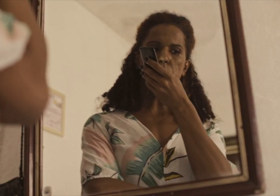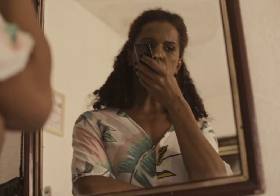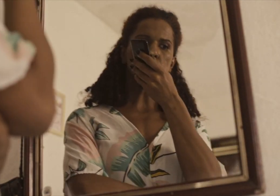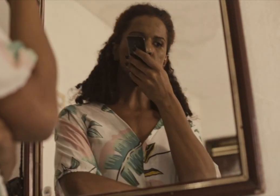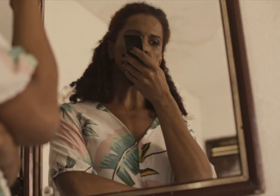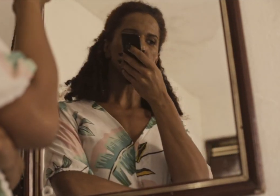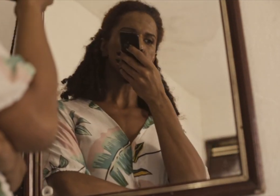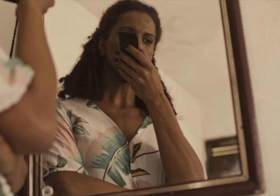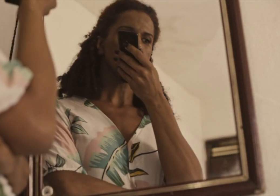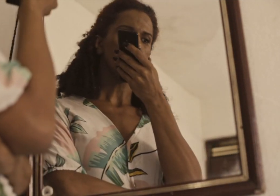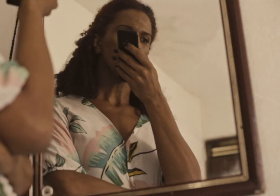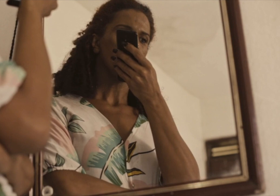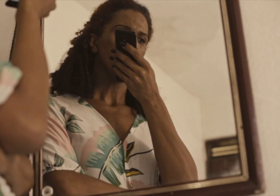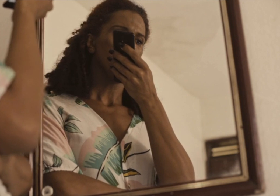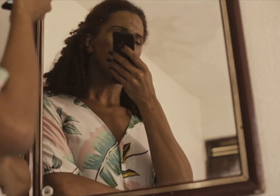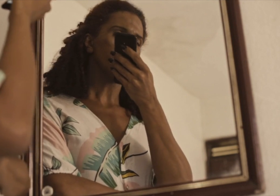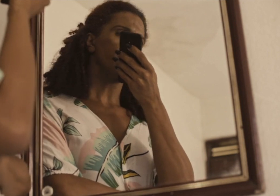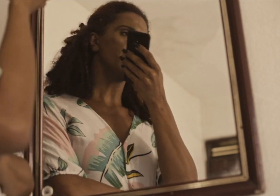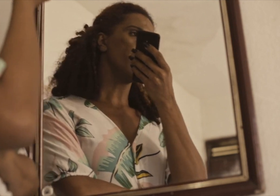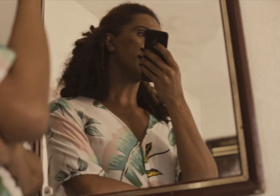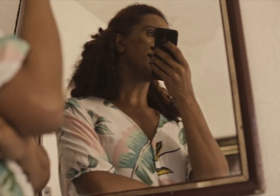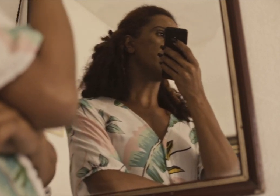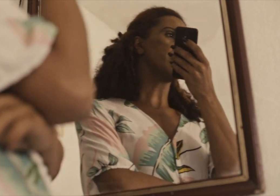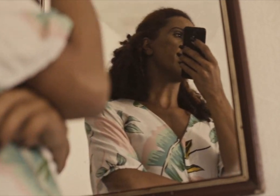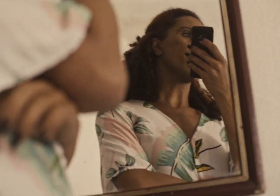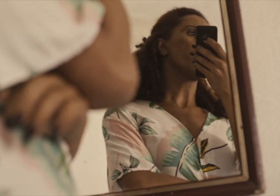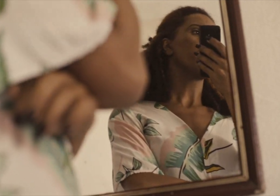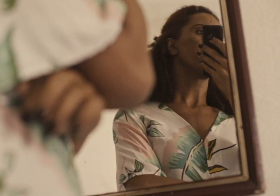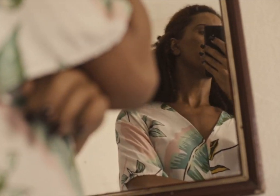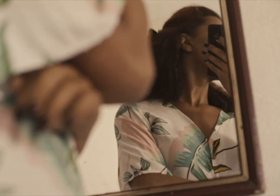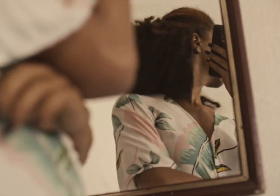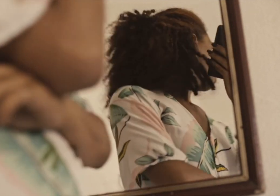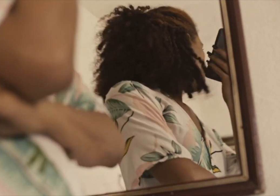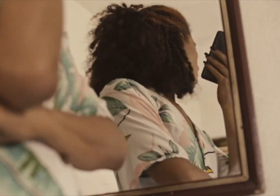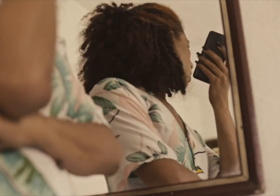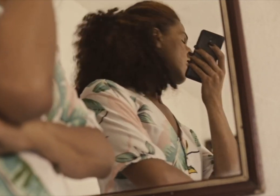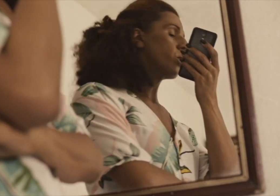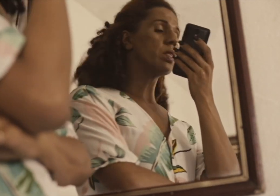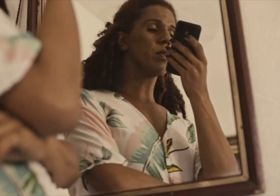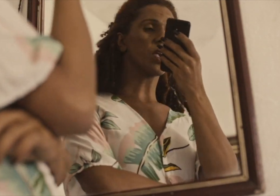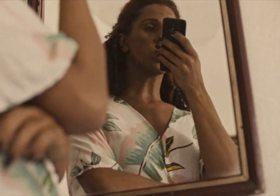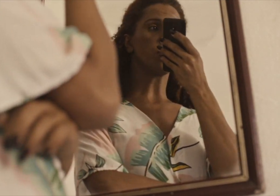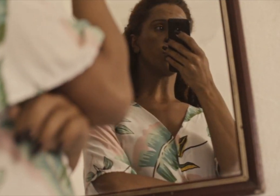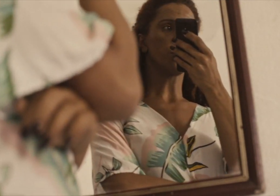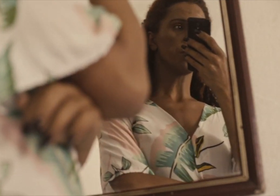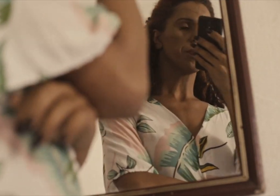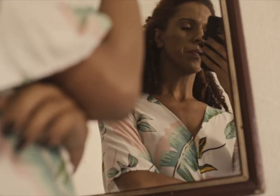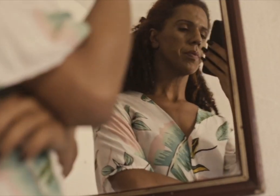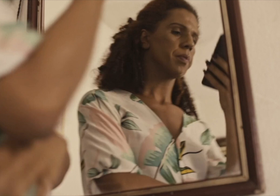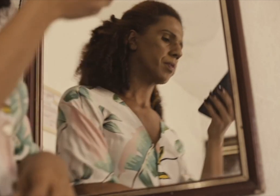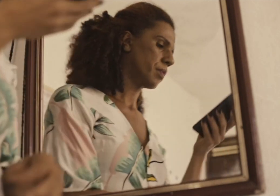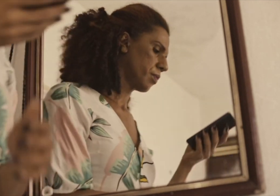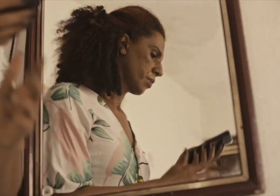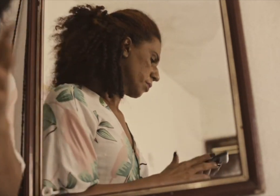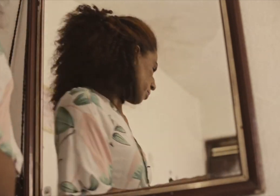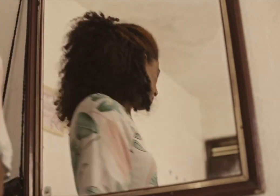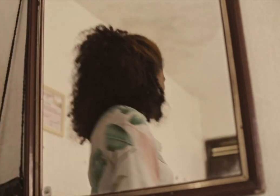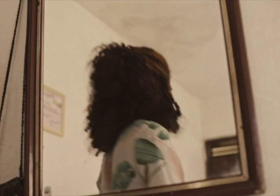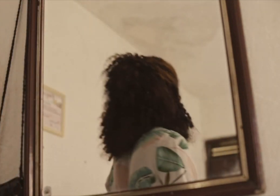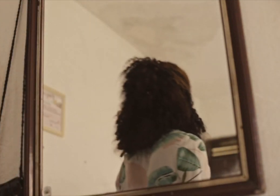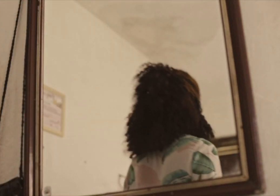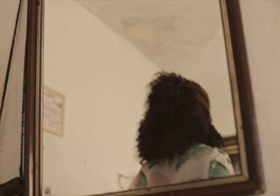Pintou um extra. Acho que vai ser uma graninha legal. Inclusive já chegou.